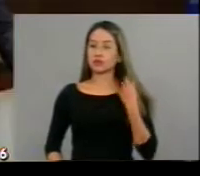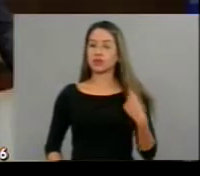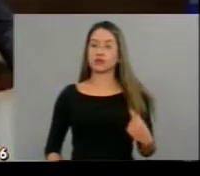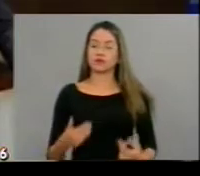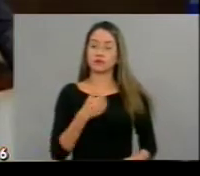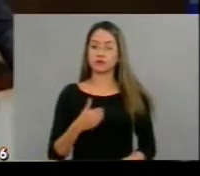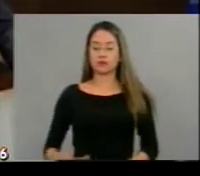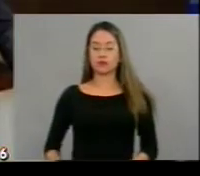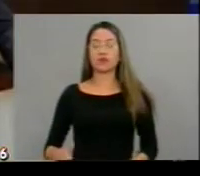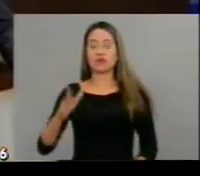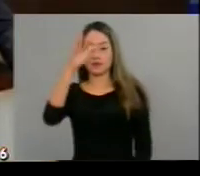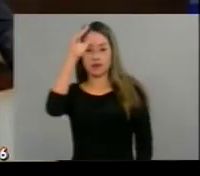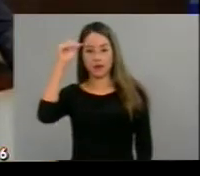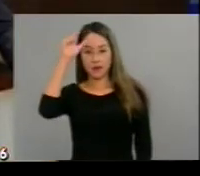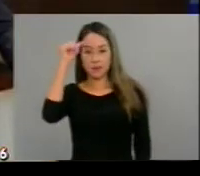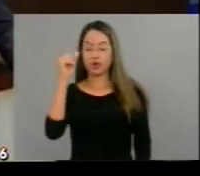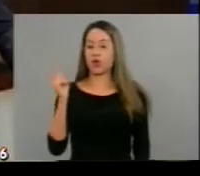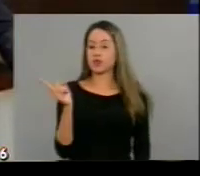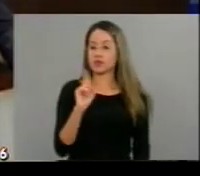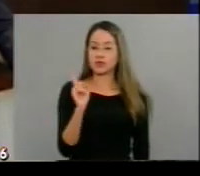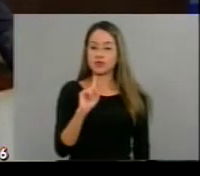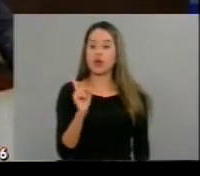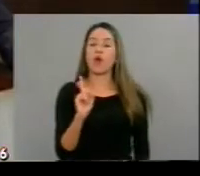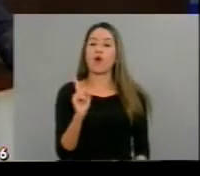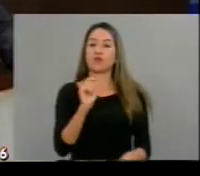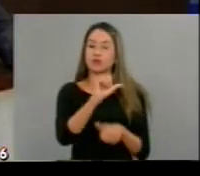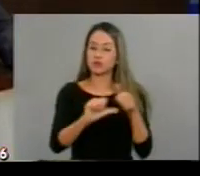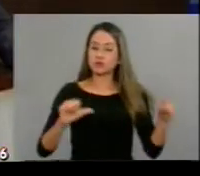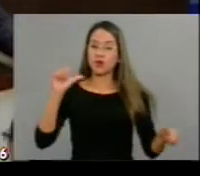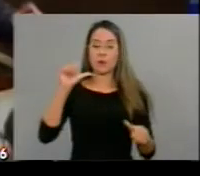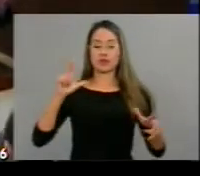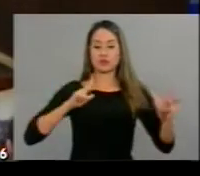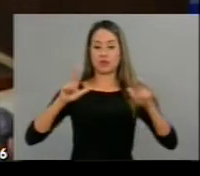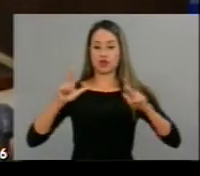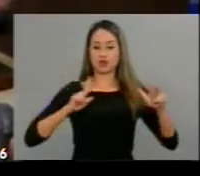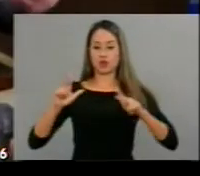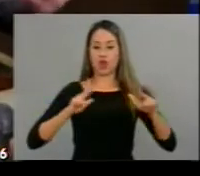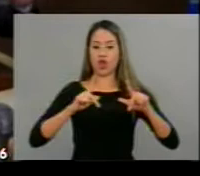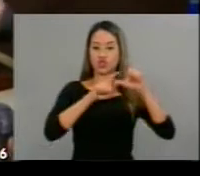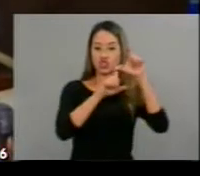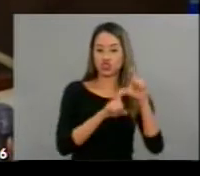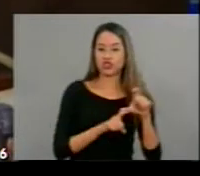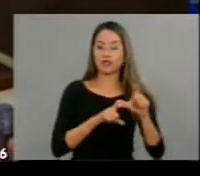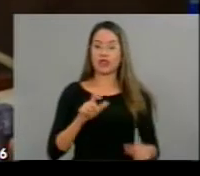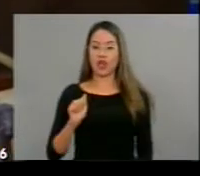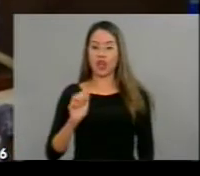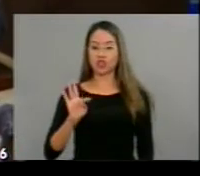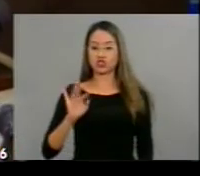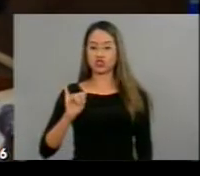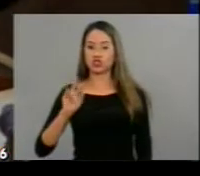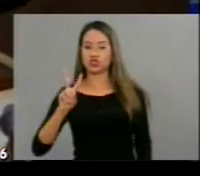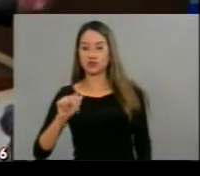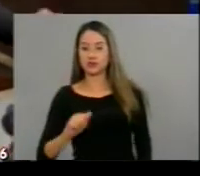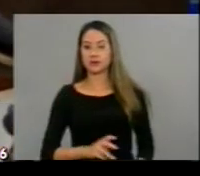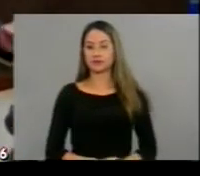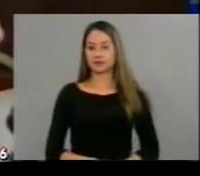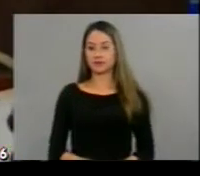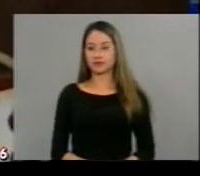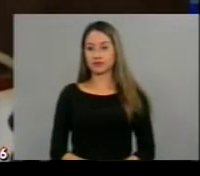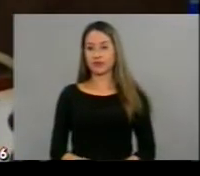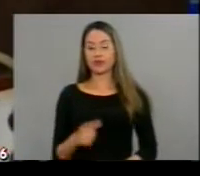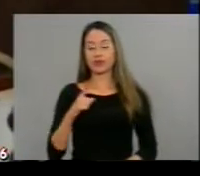não privatizasse a dívida ativa. Não privatizasse a dívida ativa. Não vendesse a dívida ativa. Nossas emendas